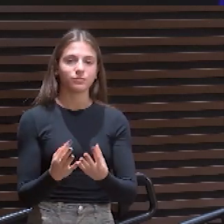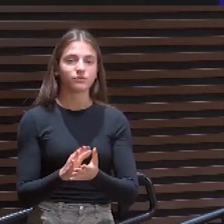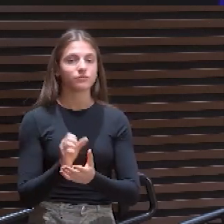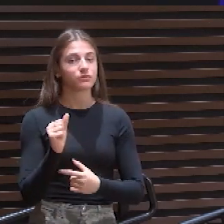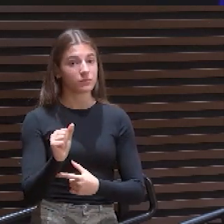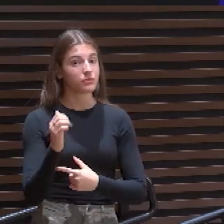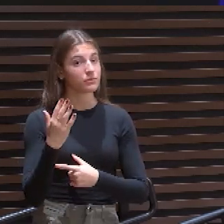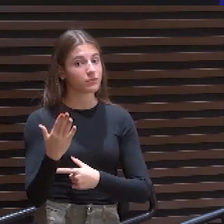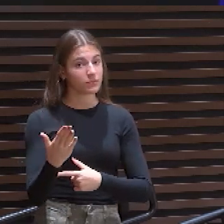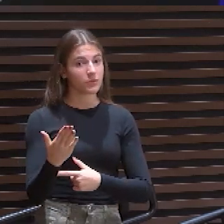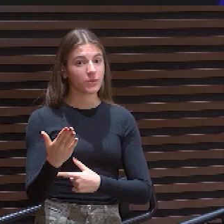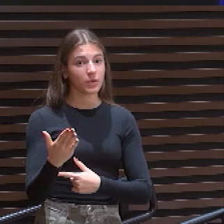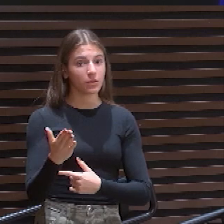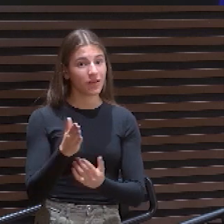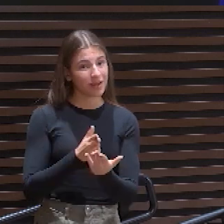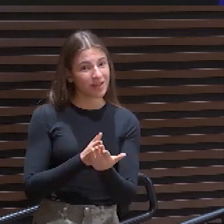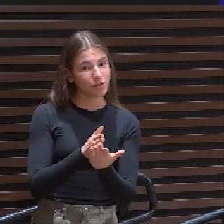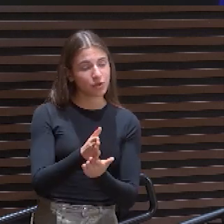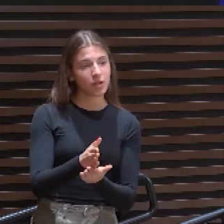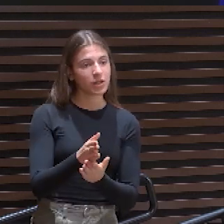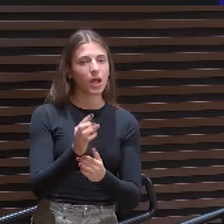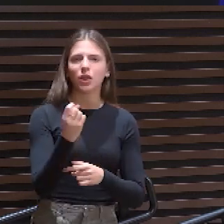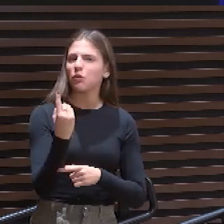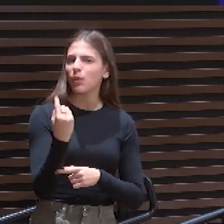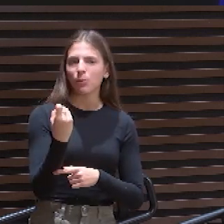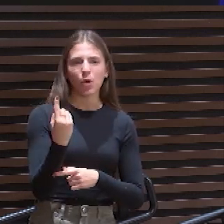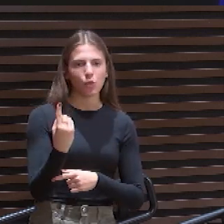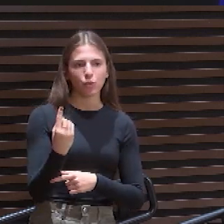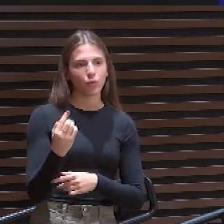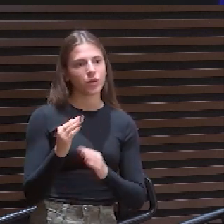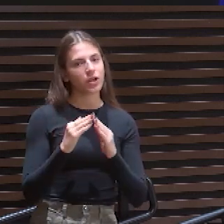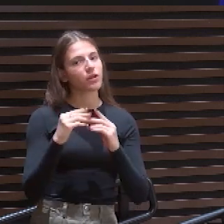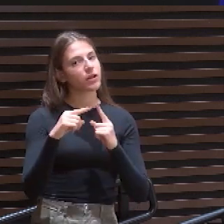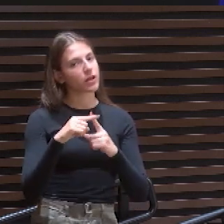Então ela é dirigida não a uma igreja exclusivamente,